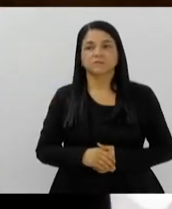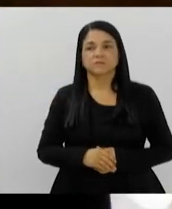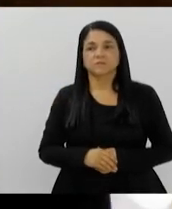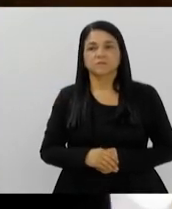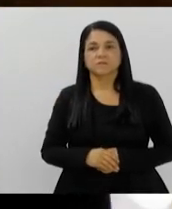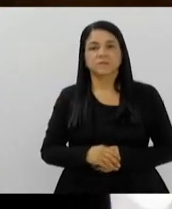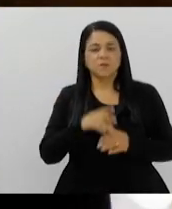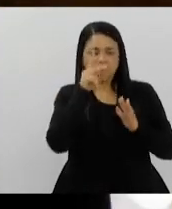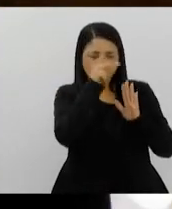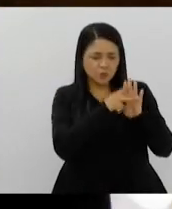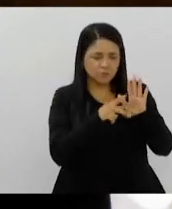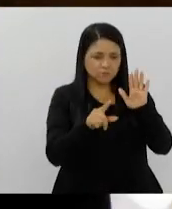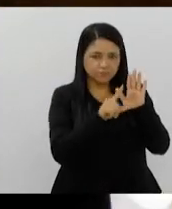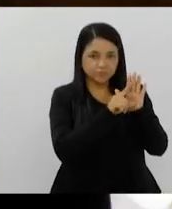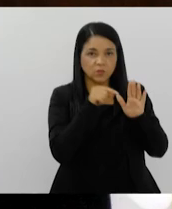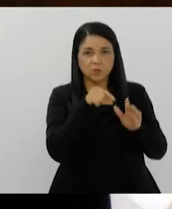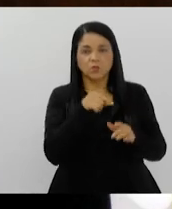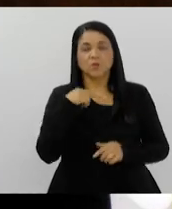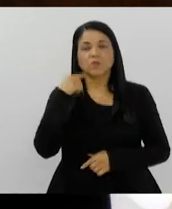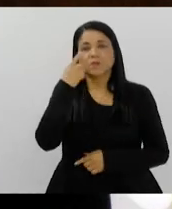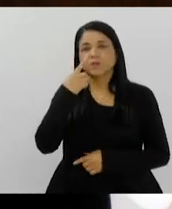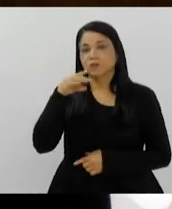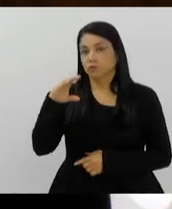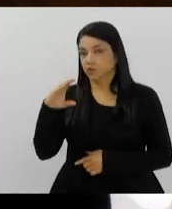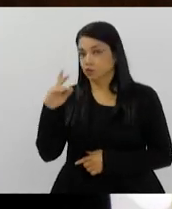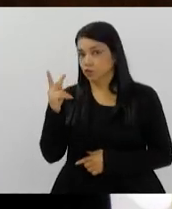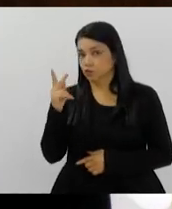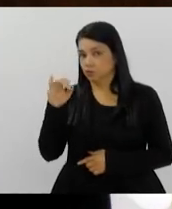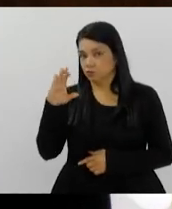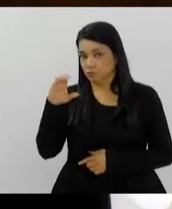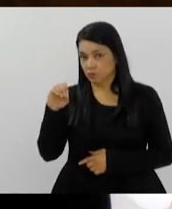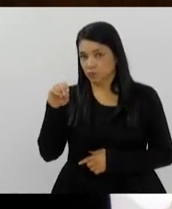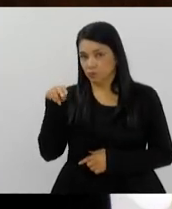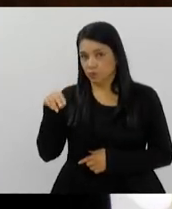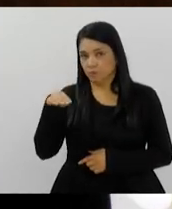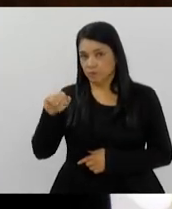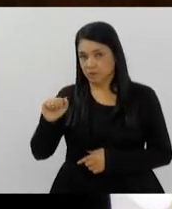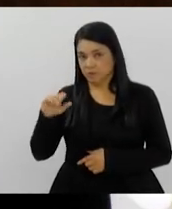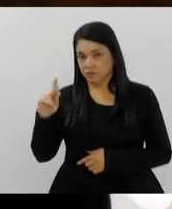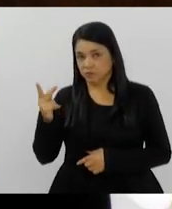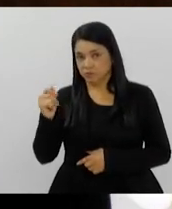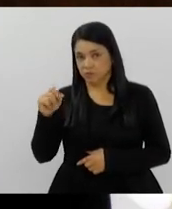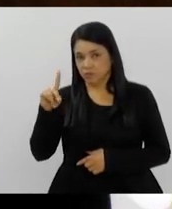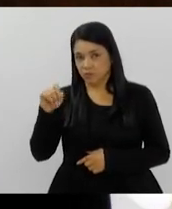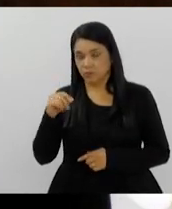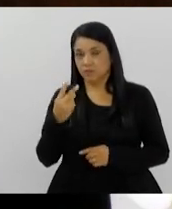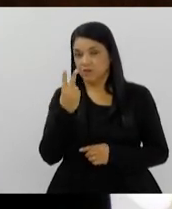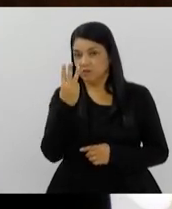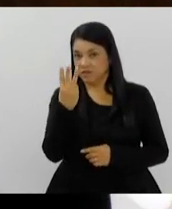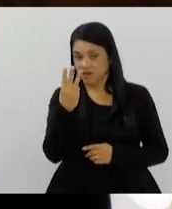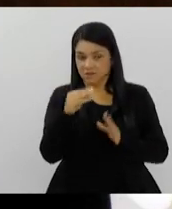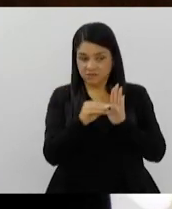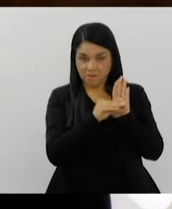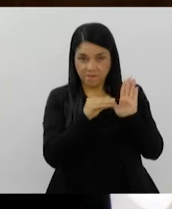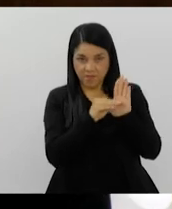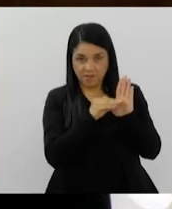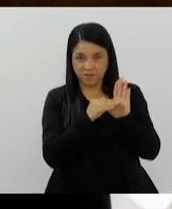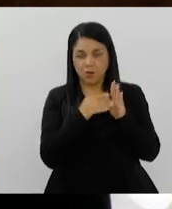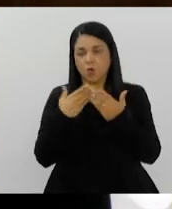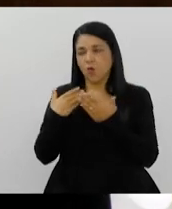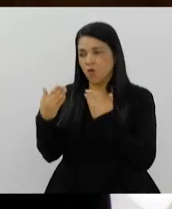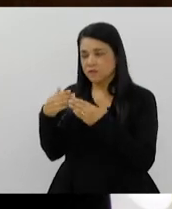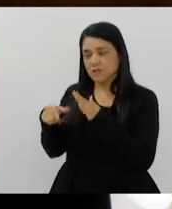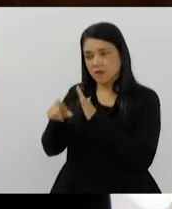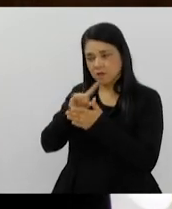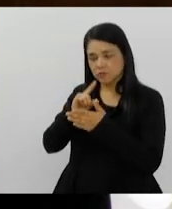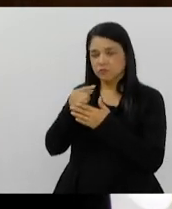Sobre esse projeto, o deputado Chico Machado, que é coautor, ele entrou com 3 novas emendas. Eu conversei com a deputada Tia